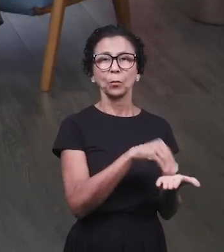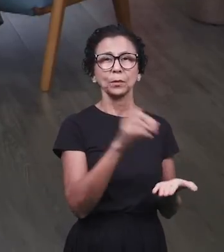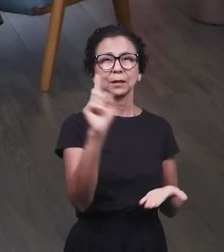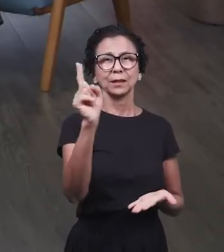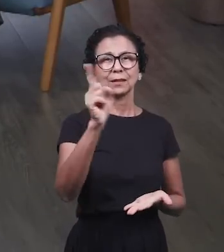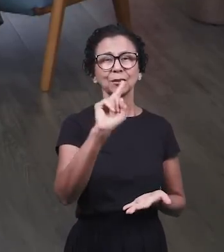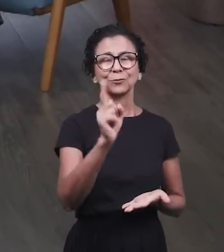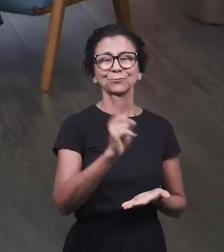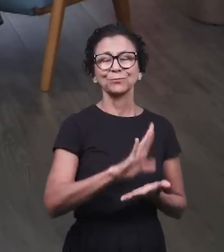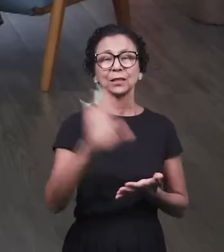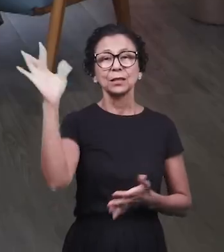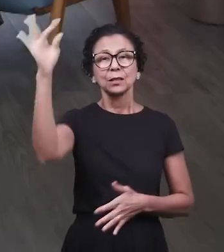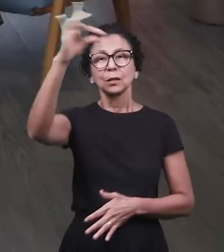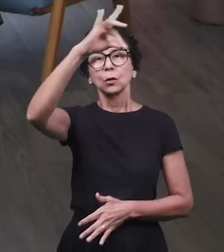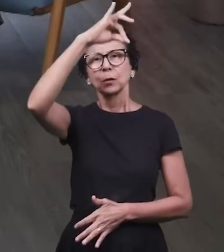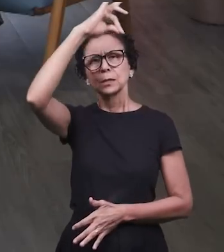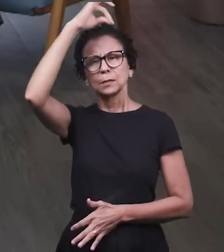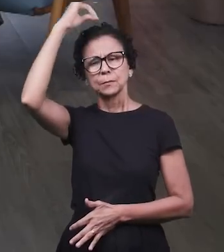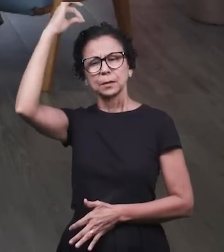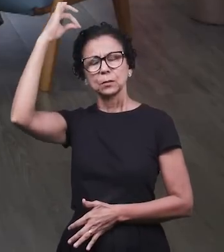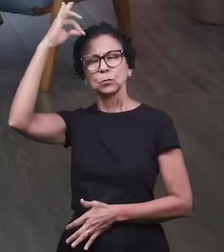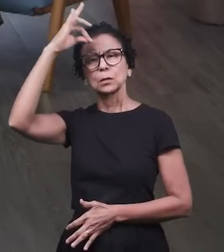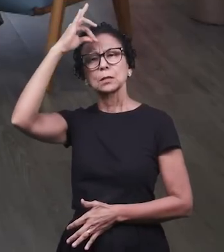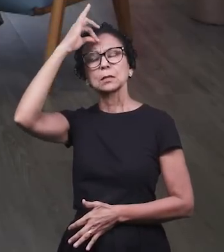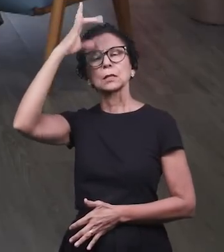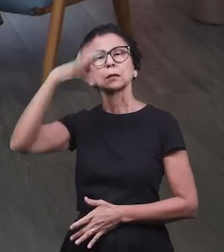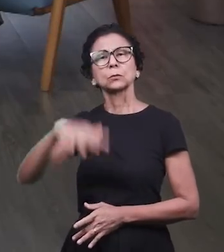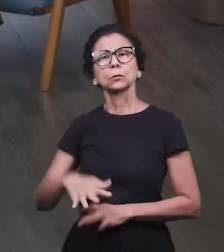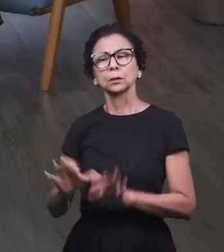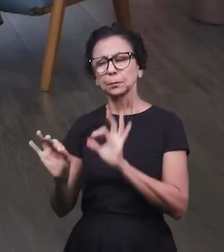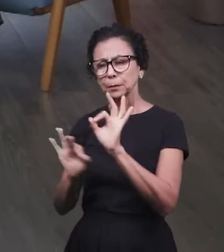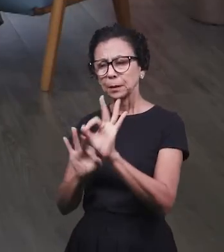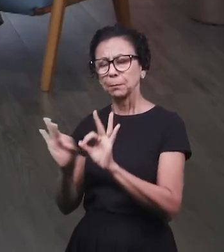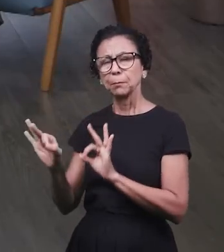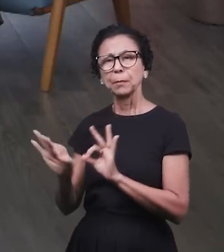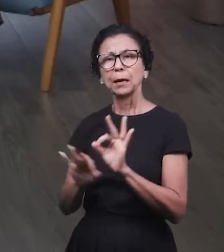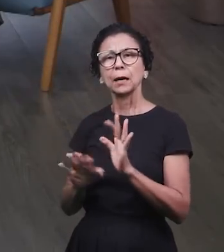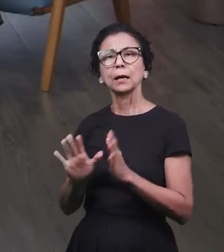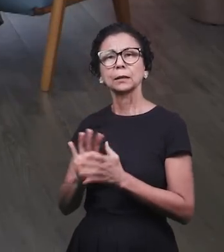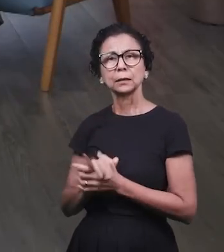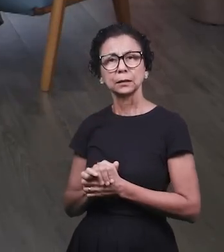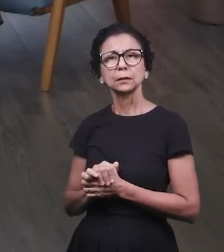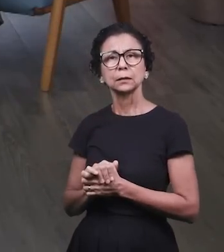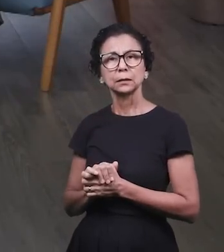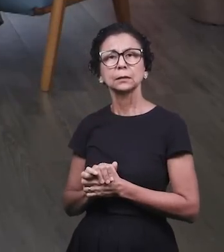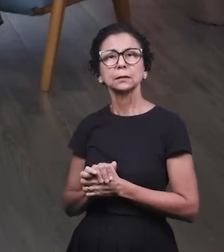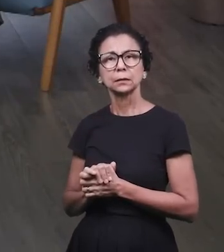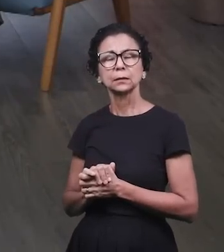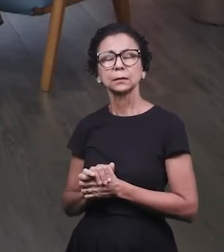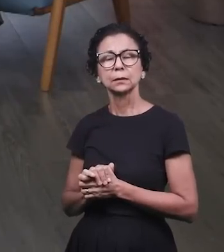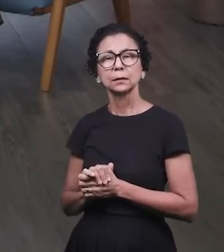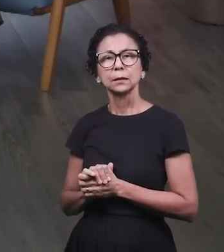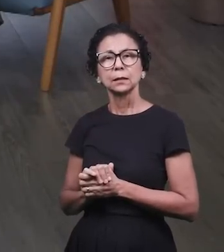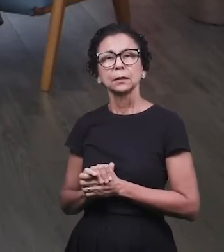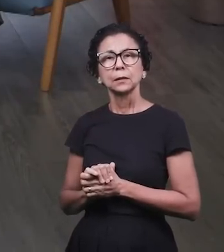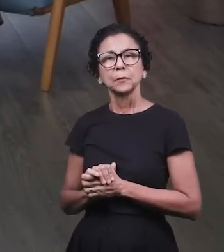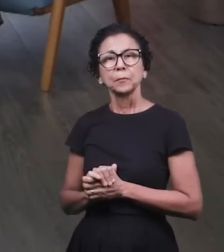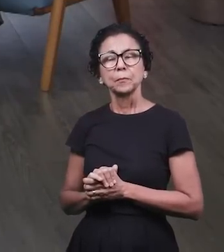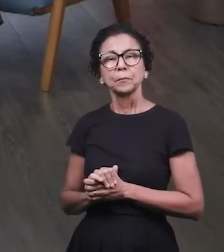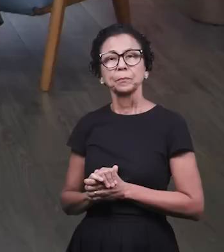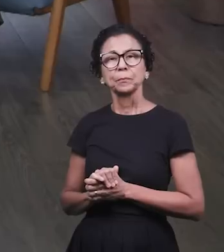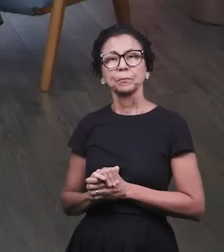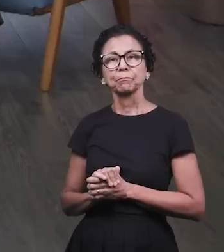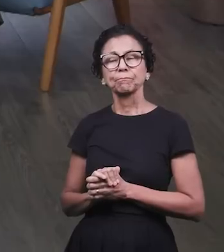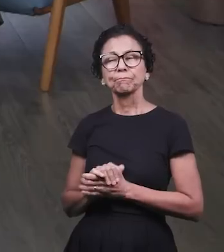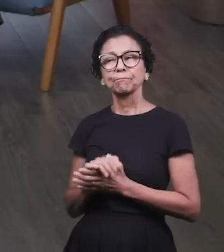Santo que define, é o Espírito Santo que transmite, que reflete